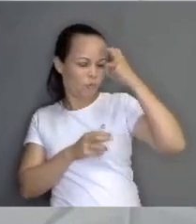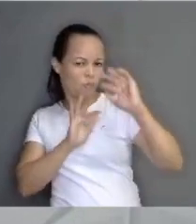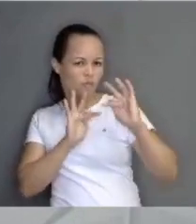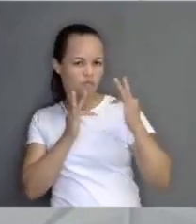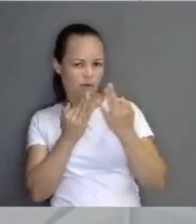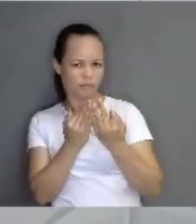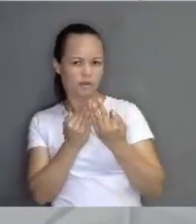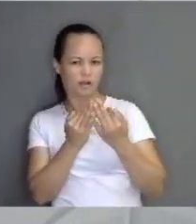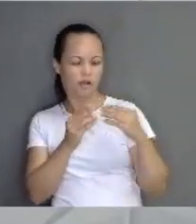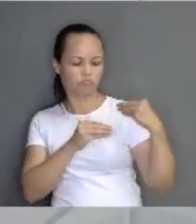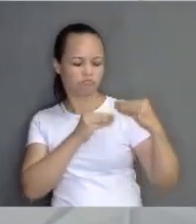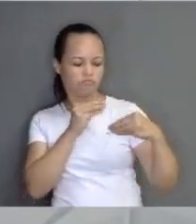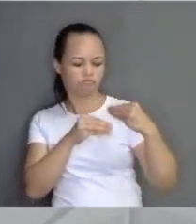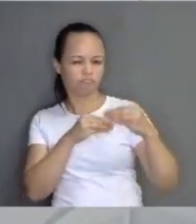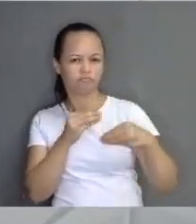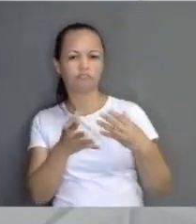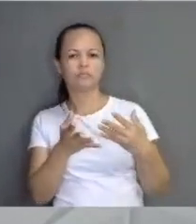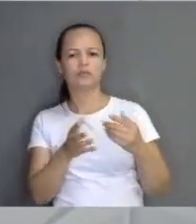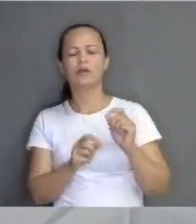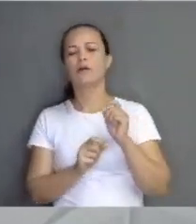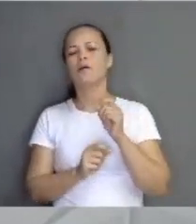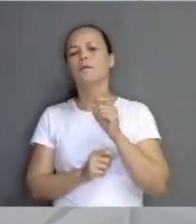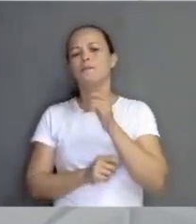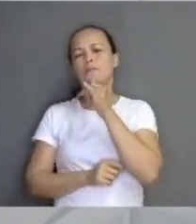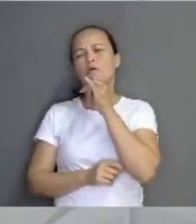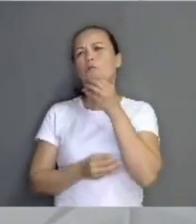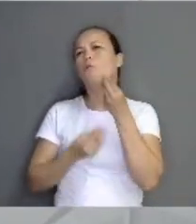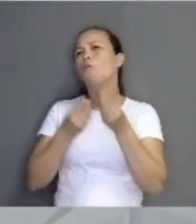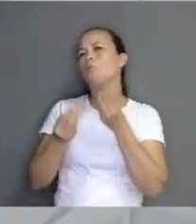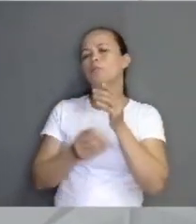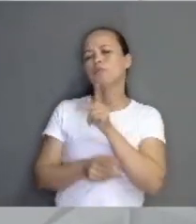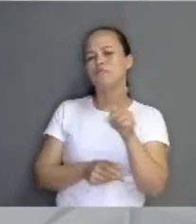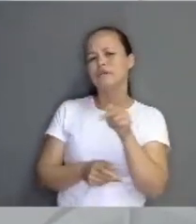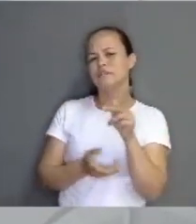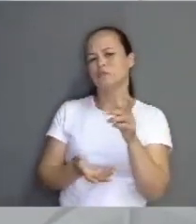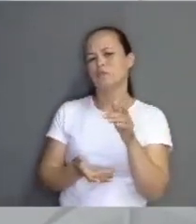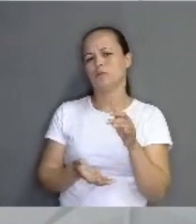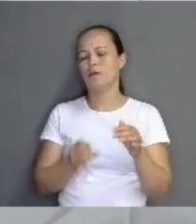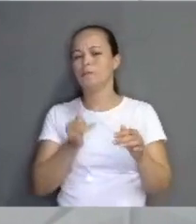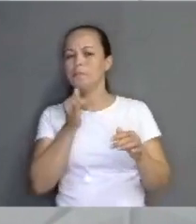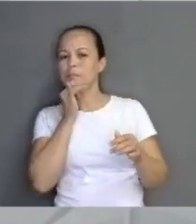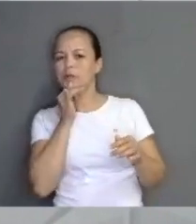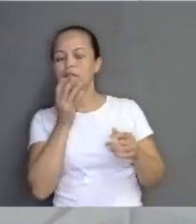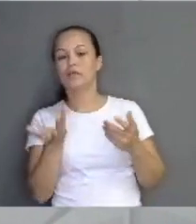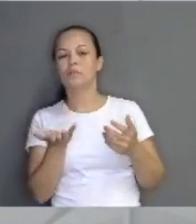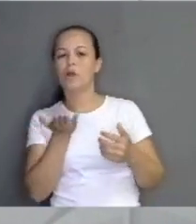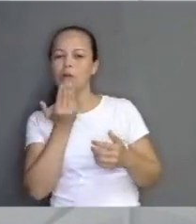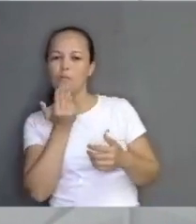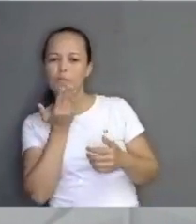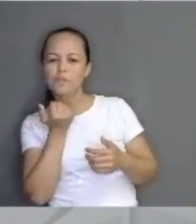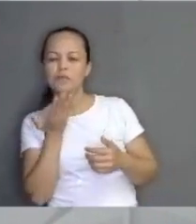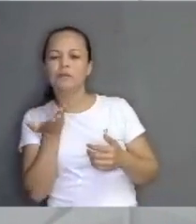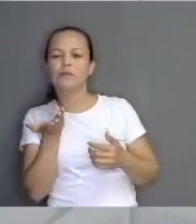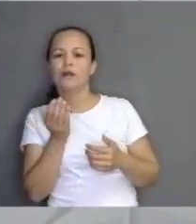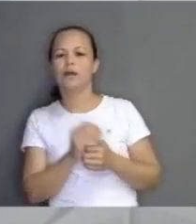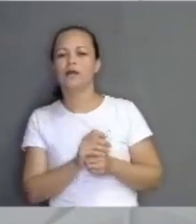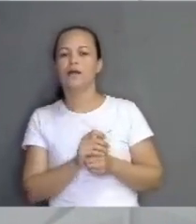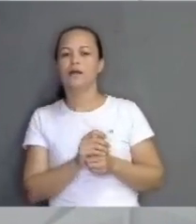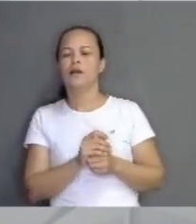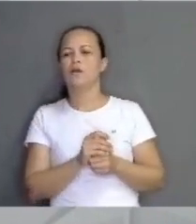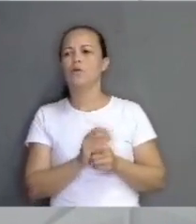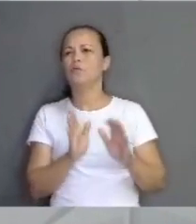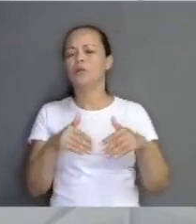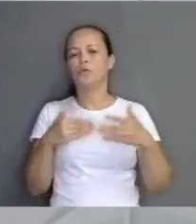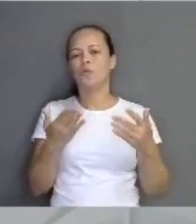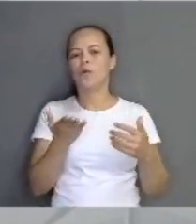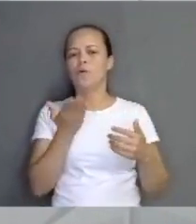professora? Por exemplo, a comida, que é um hábito no seu dia a dia aí na sua casa? Qual a comida